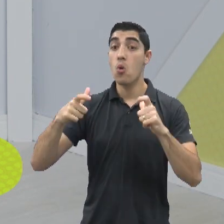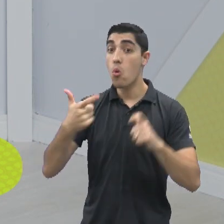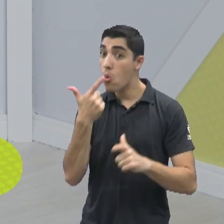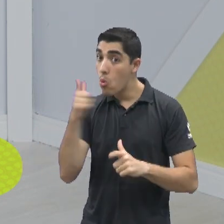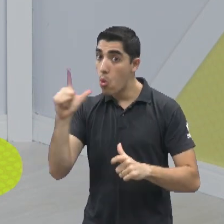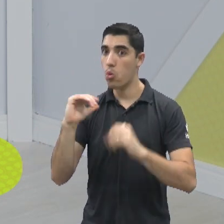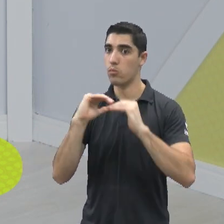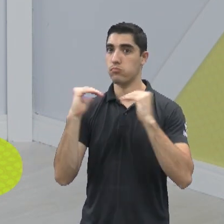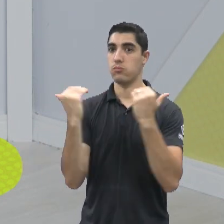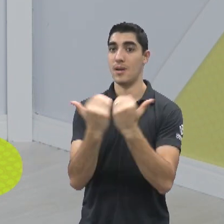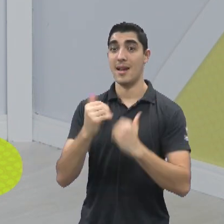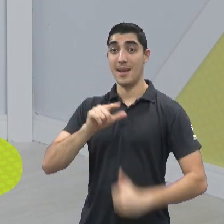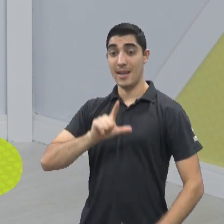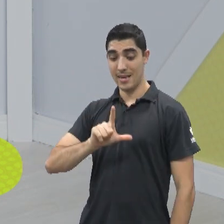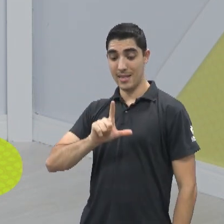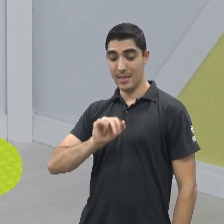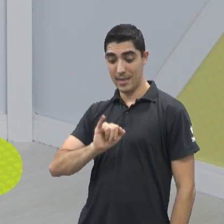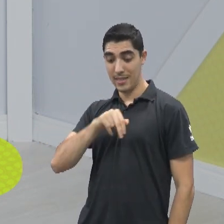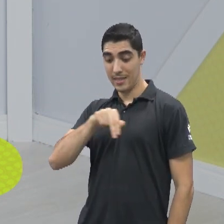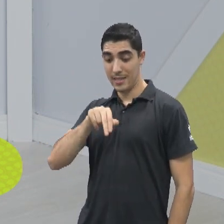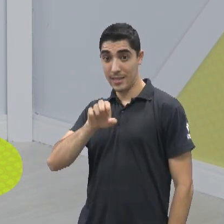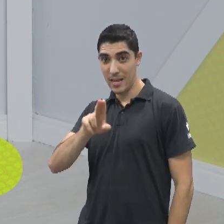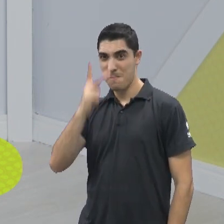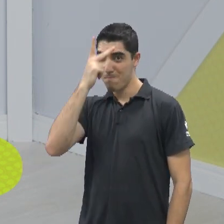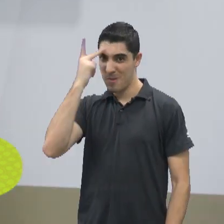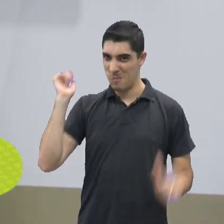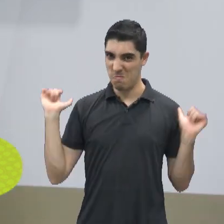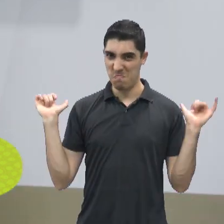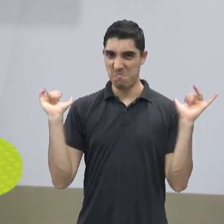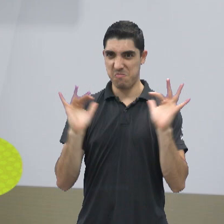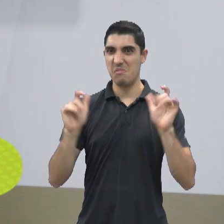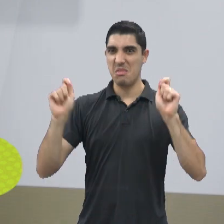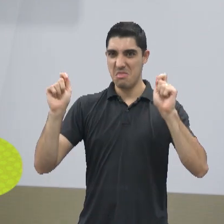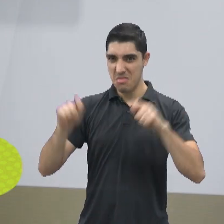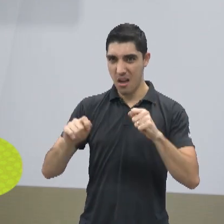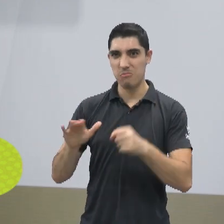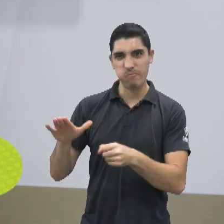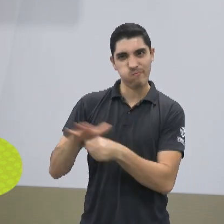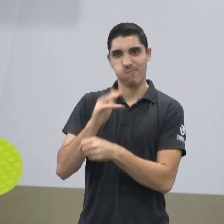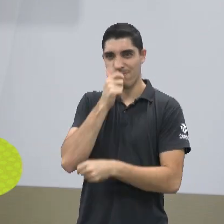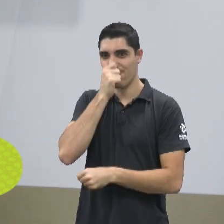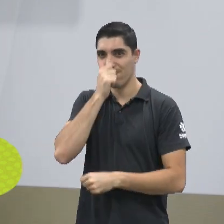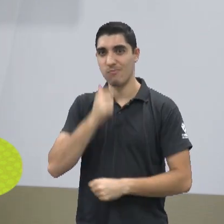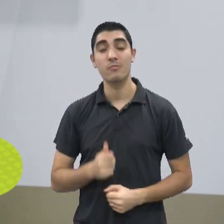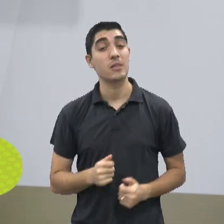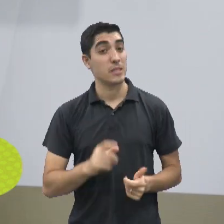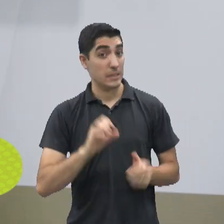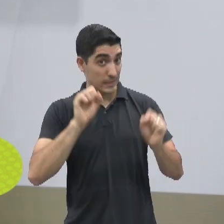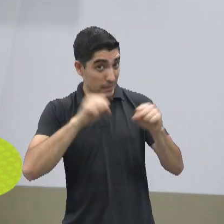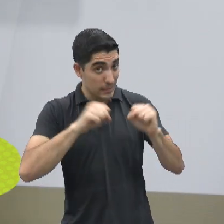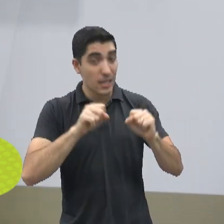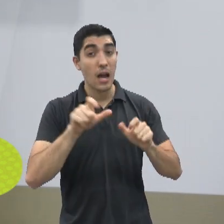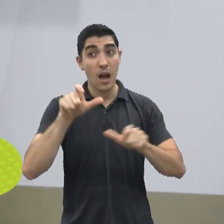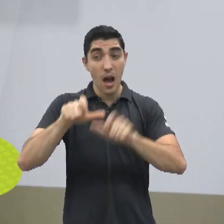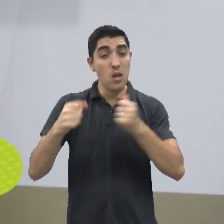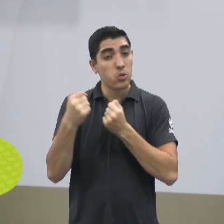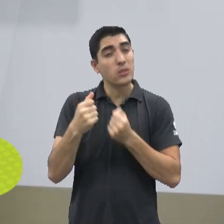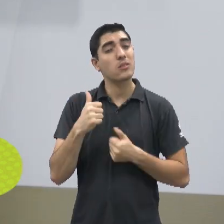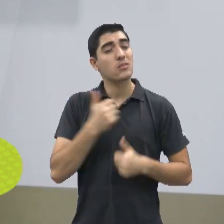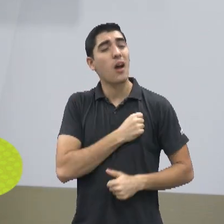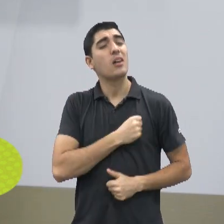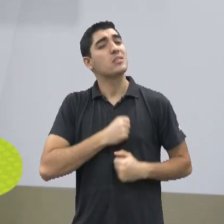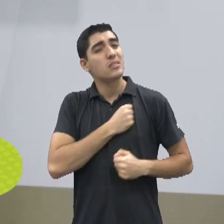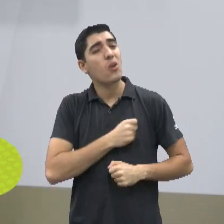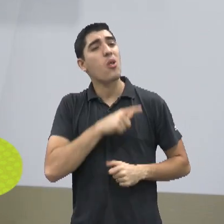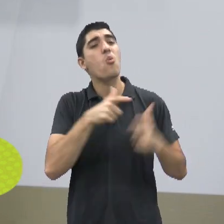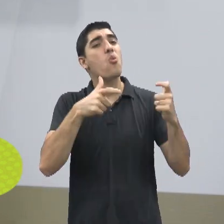O caldeirão aí vai ferver de novo, né, Paulo? Sim, a torcida estava com saudade de ver o time jogando no Lineu de Moura. Eu acho que